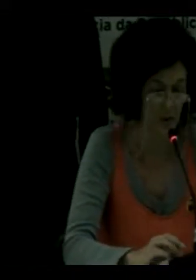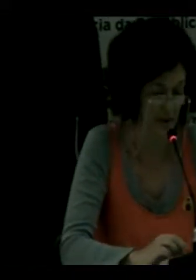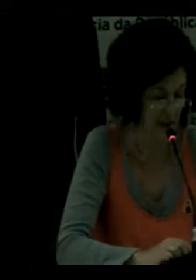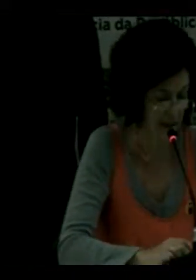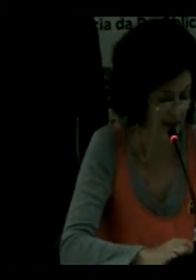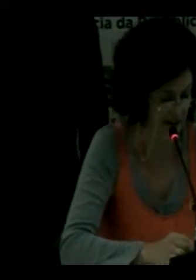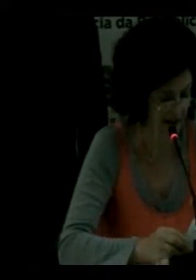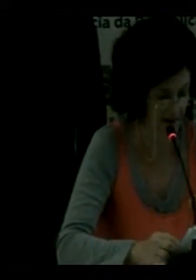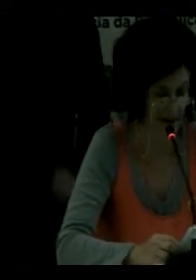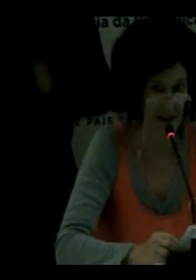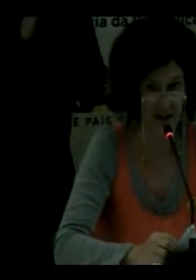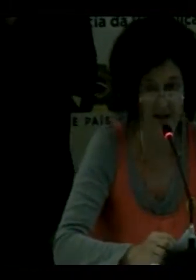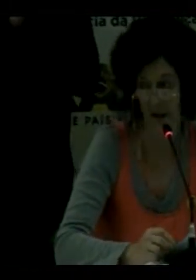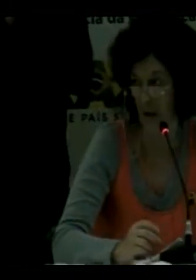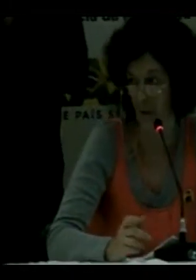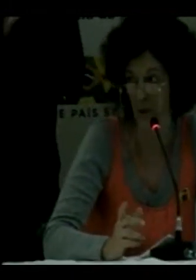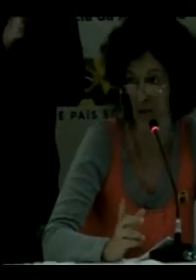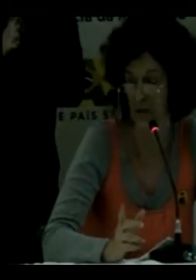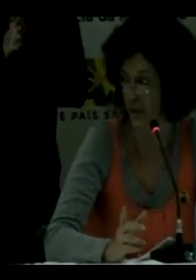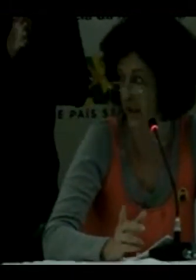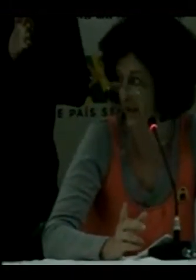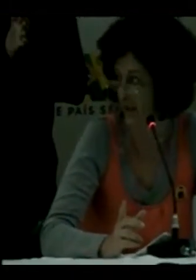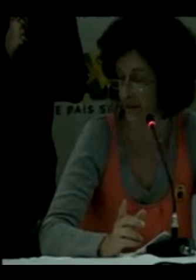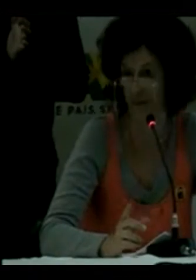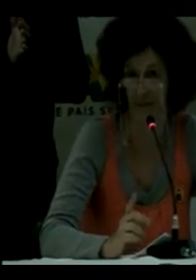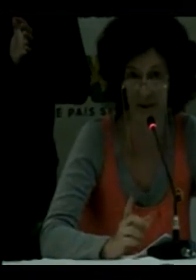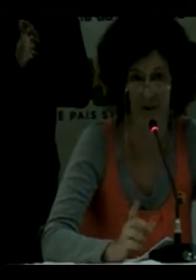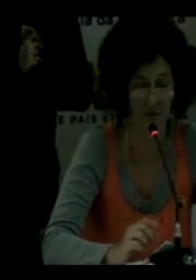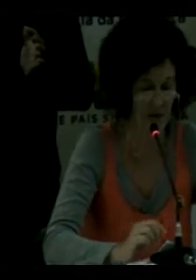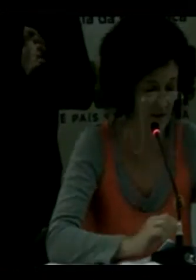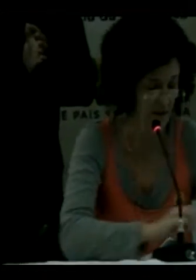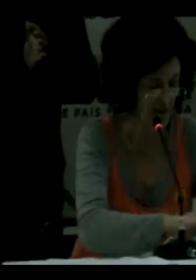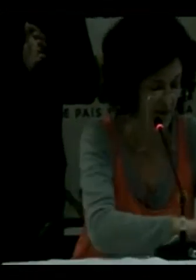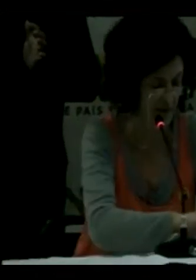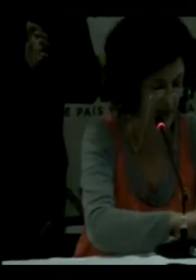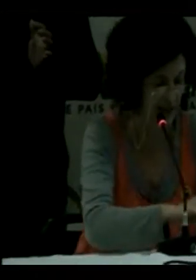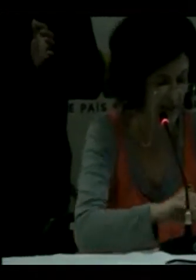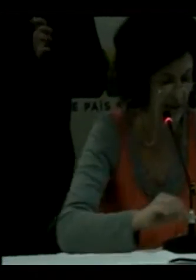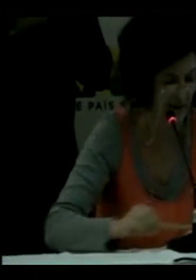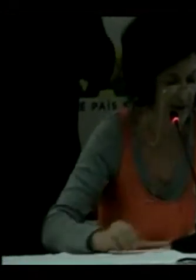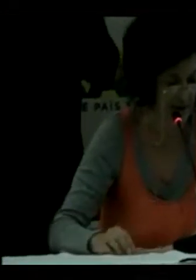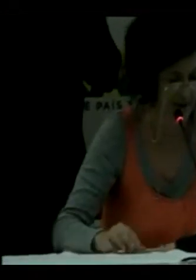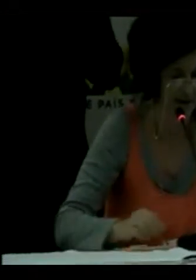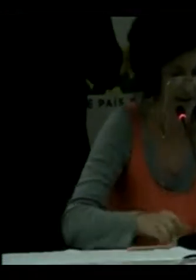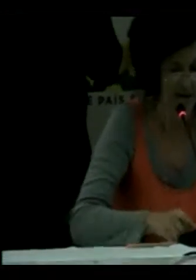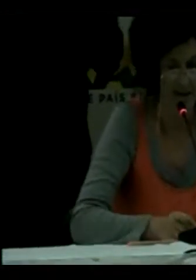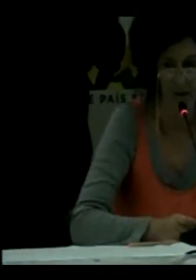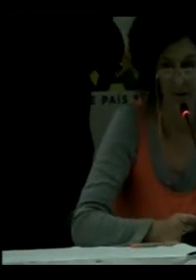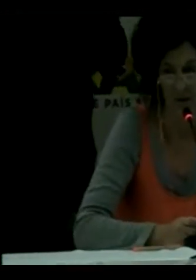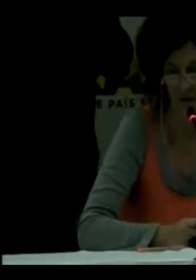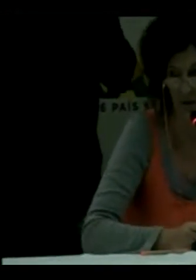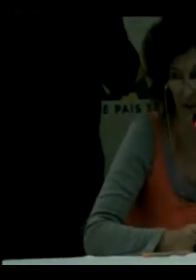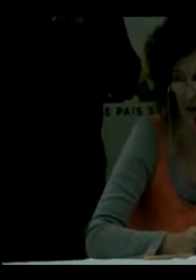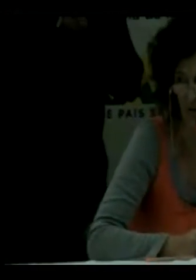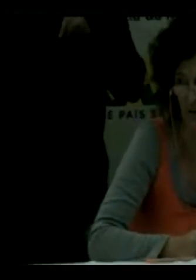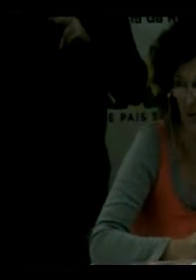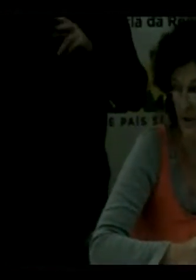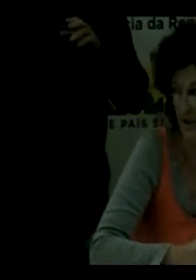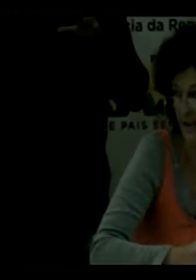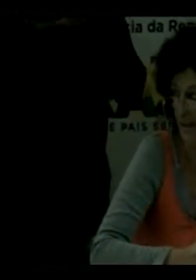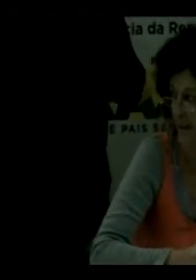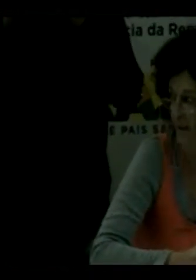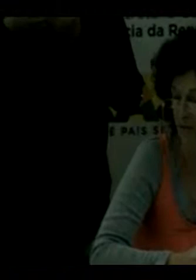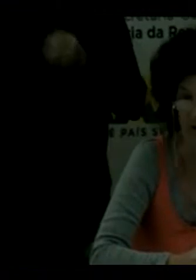Representando meu grupo, excelente, aliás, e que há muita coincidência nas coisas que estão sendo faladas aqui, e o Conselho Federal